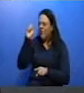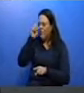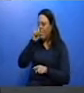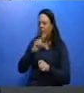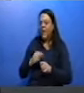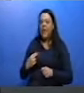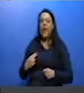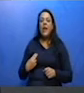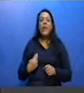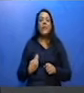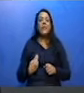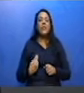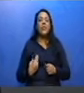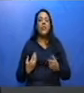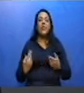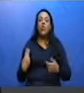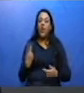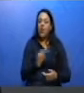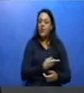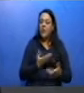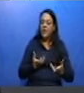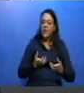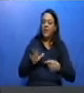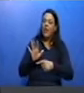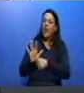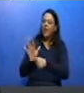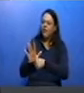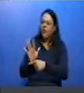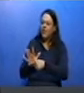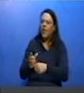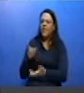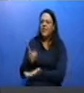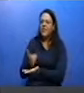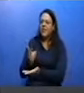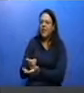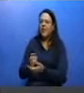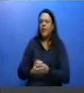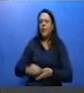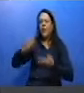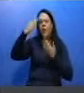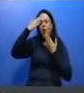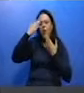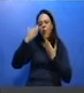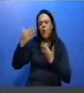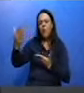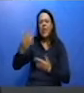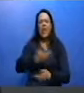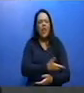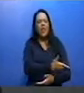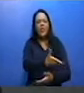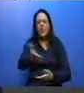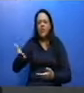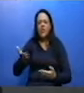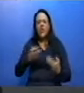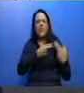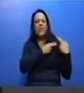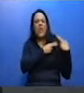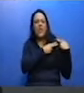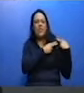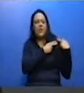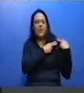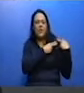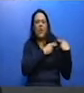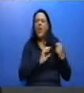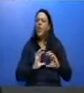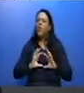para poder auxiliar da melhor forma possível. Tá? Então, muito obrigada a todos os responsáveis. Na hora que eu falo